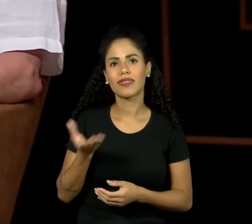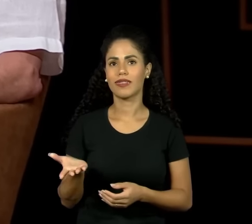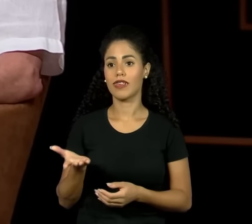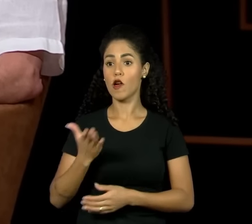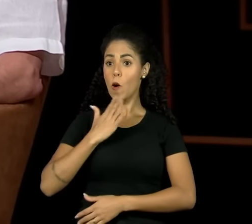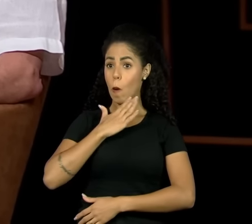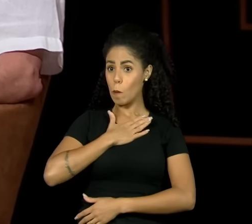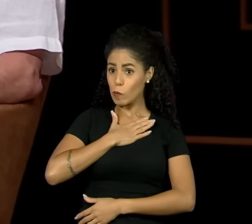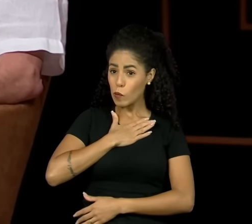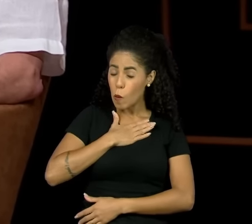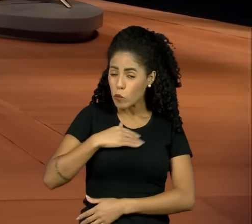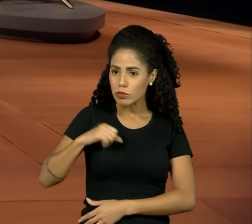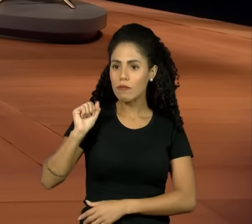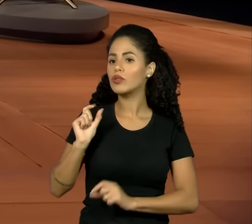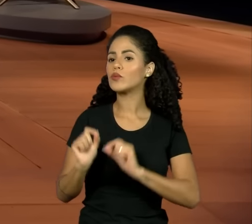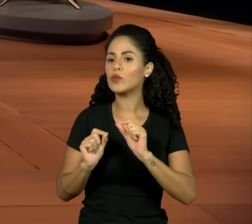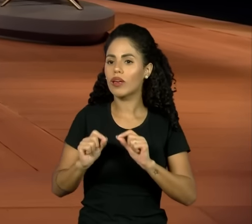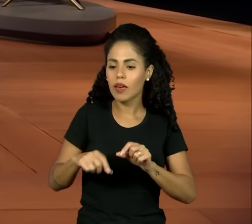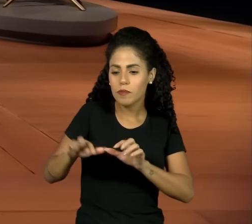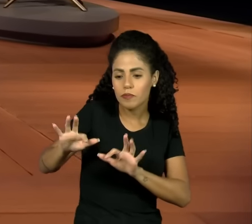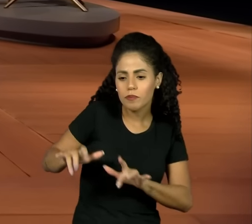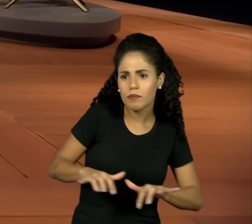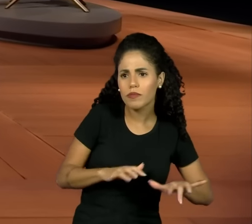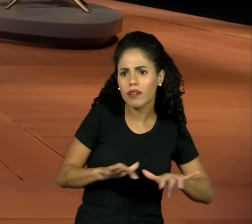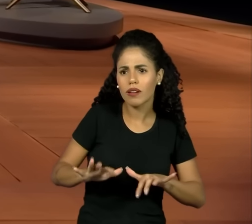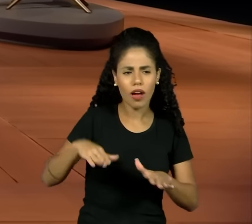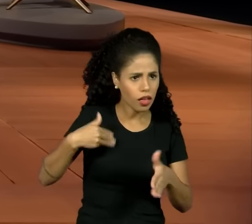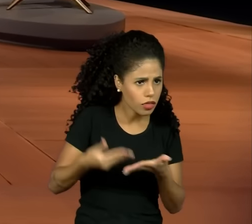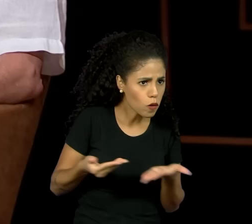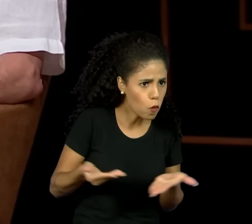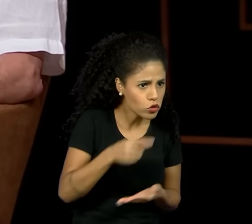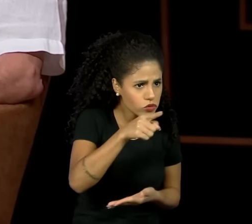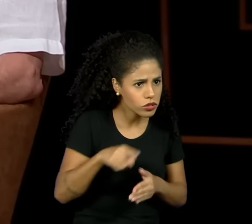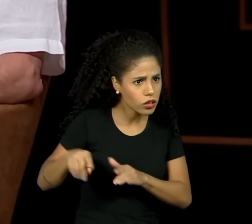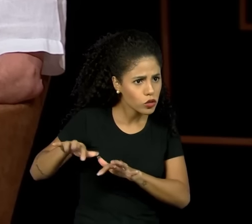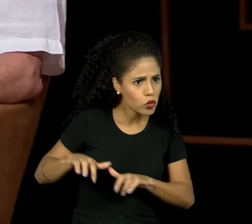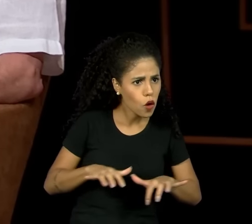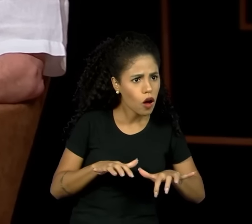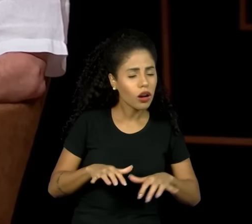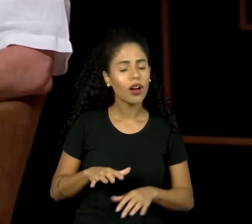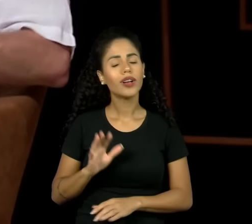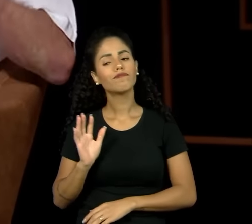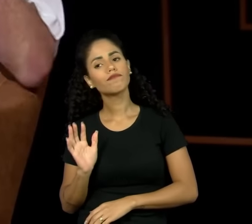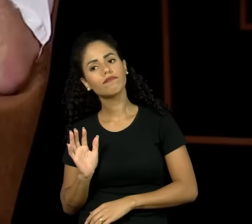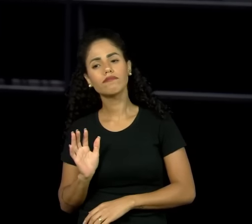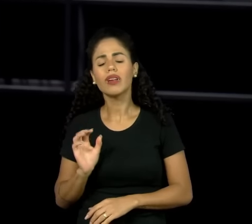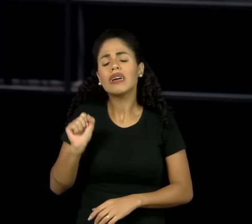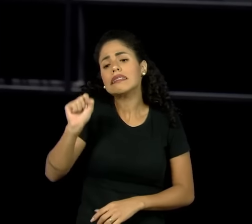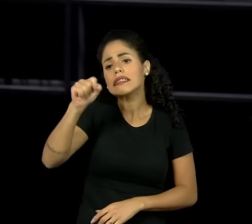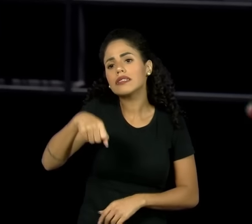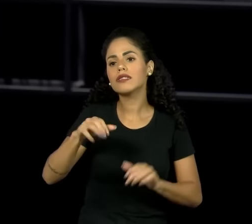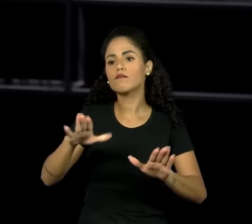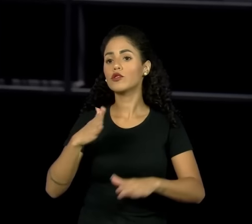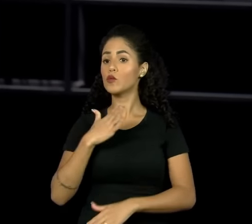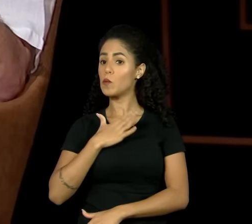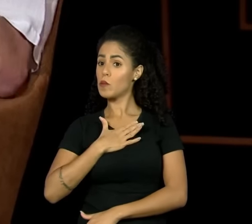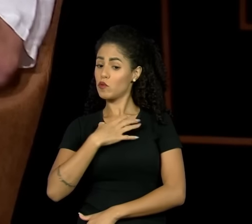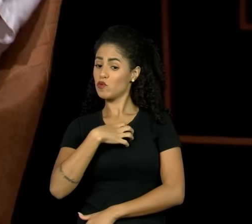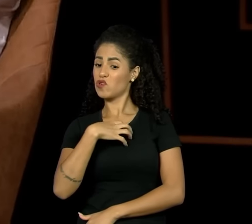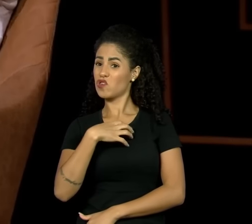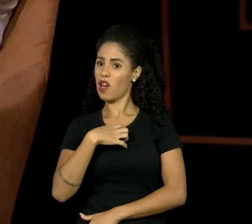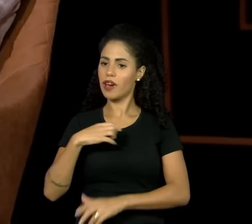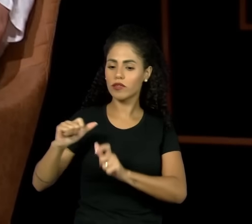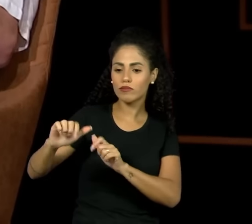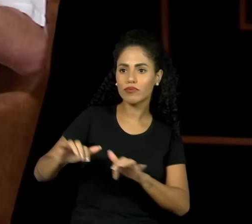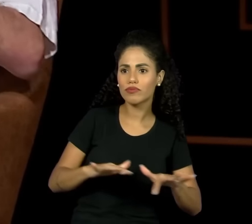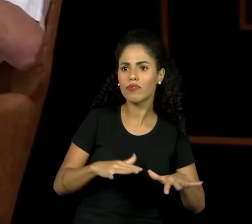instrumento mesmo que eu gosto é piano e toca ainda eu toco do meu jeito assim não eu não tenho reperttório se você fala para mim